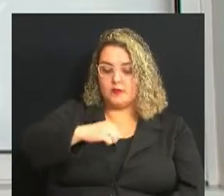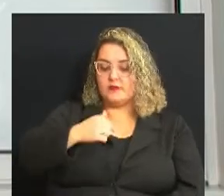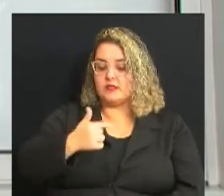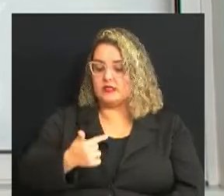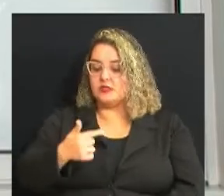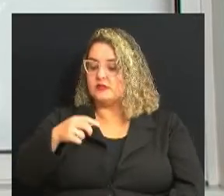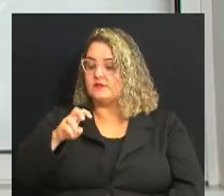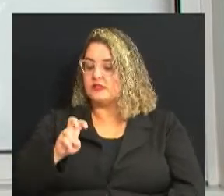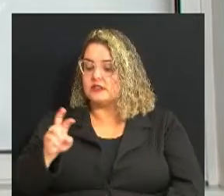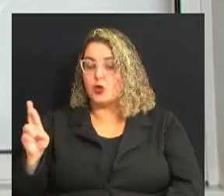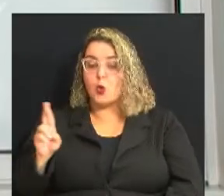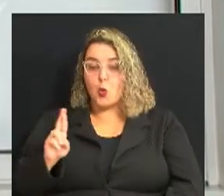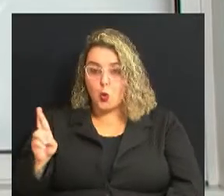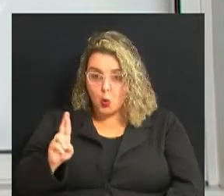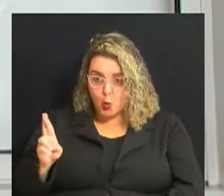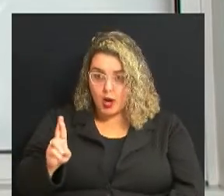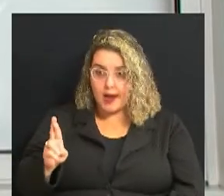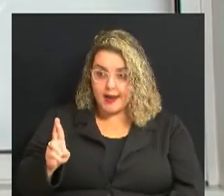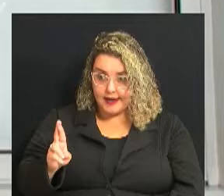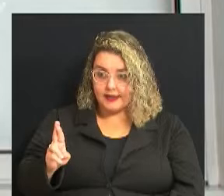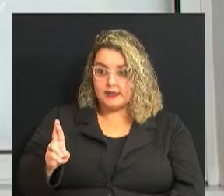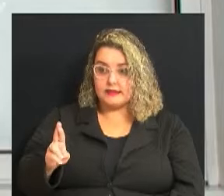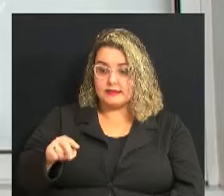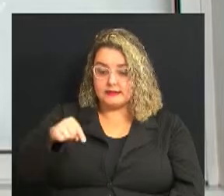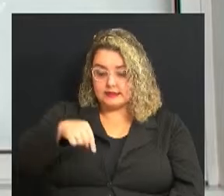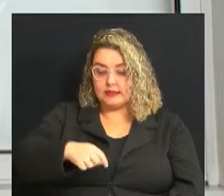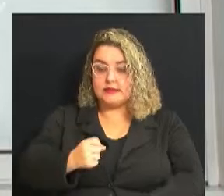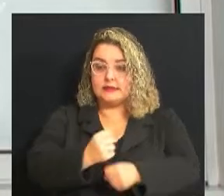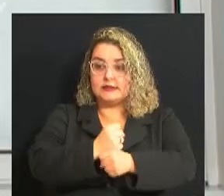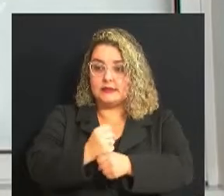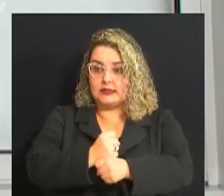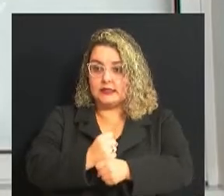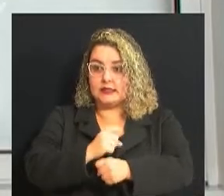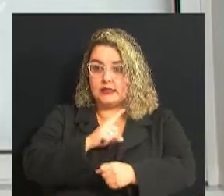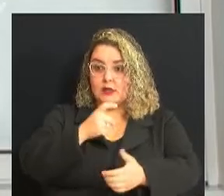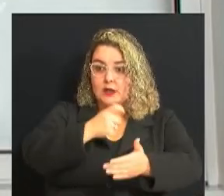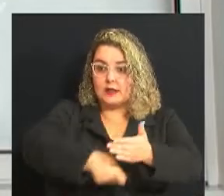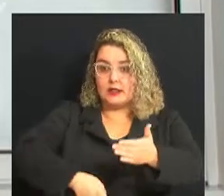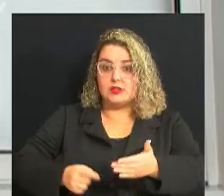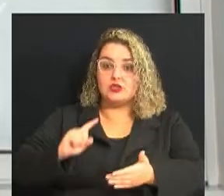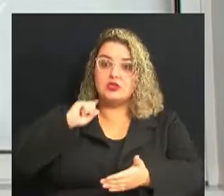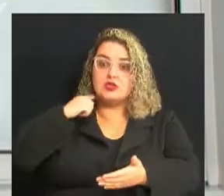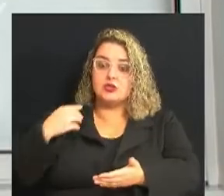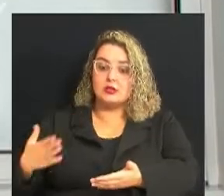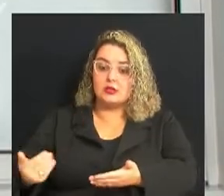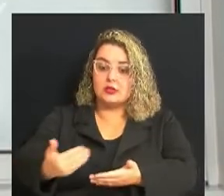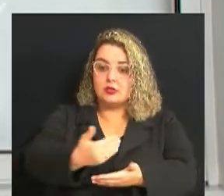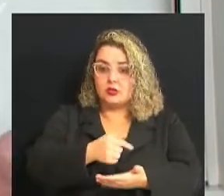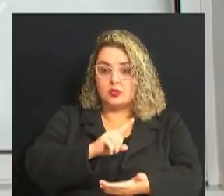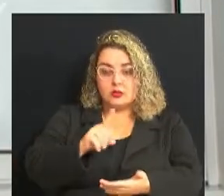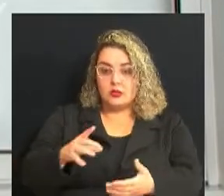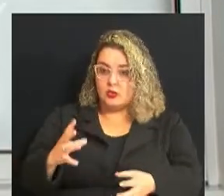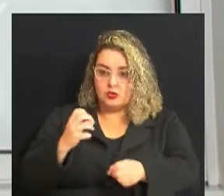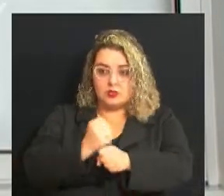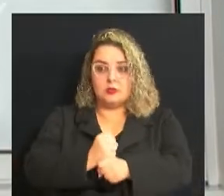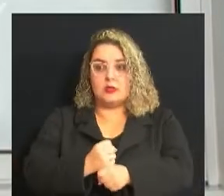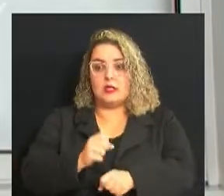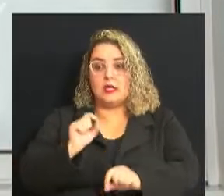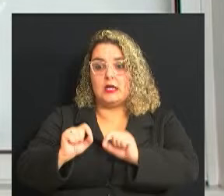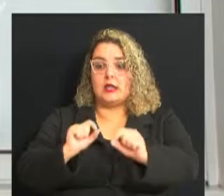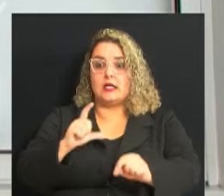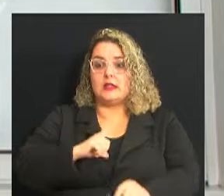1.925, não abrangendo a taxa de coleta de lixo. Isso é importante. Quem tem direitos são